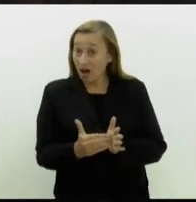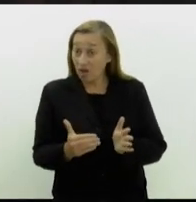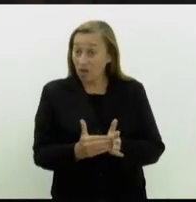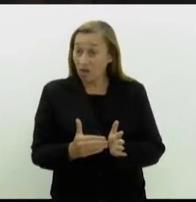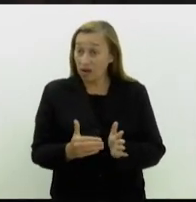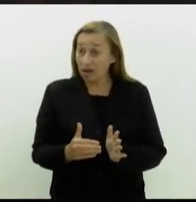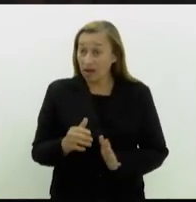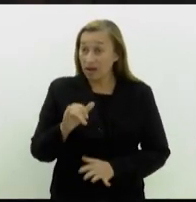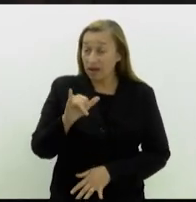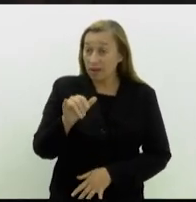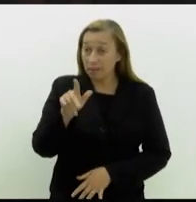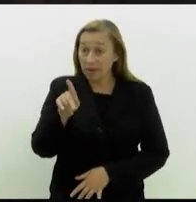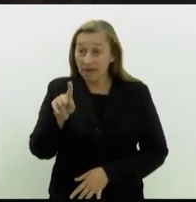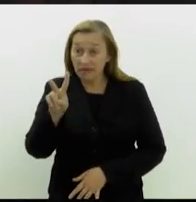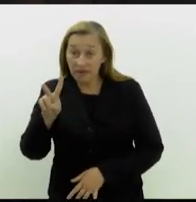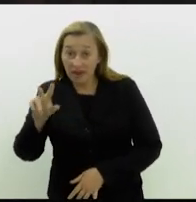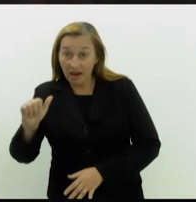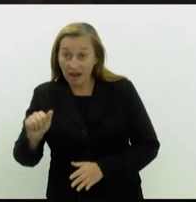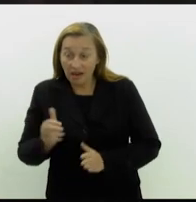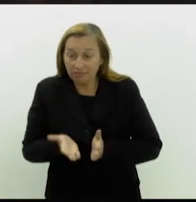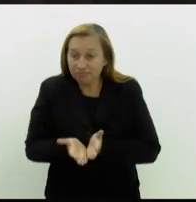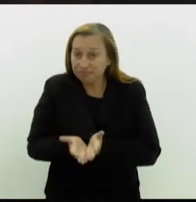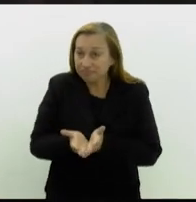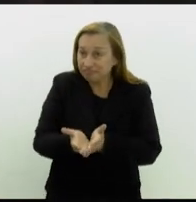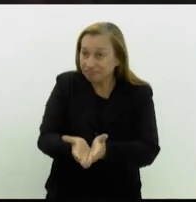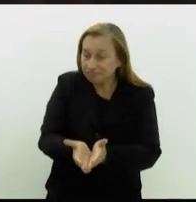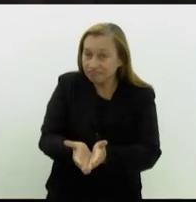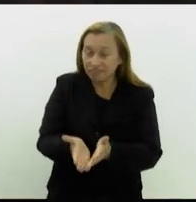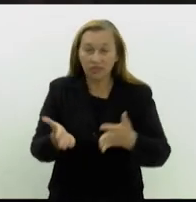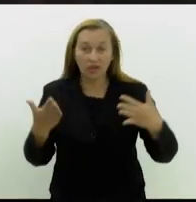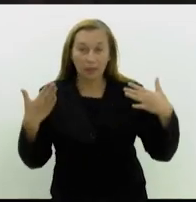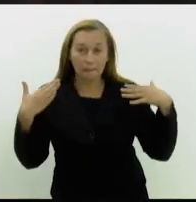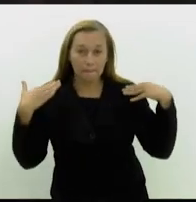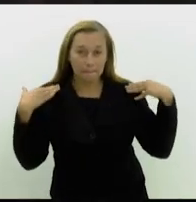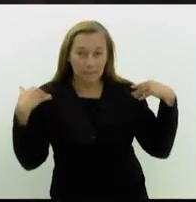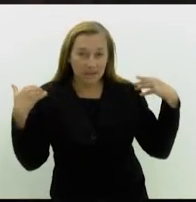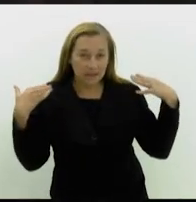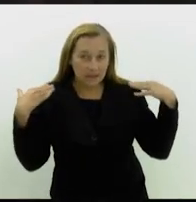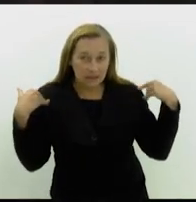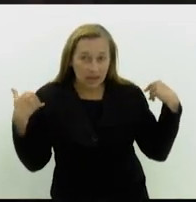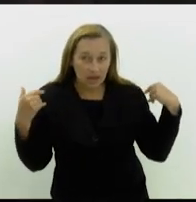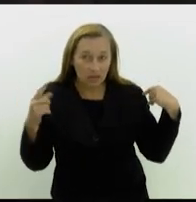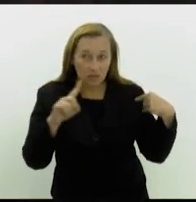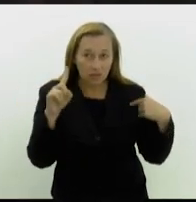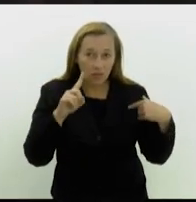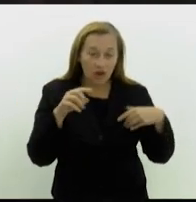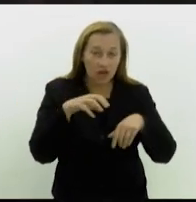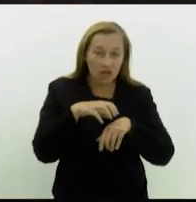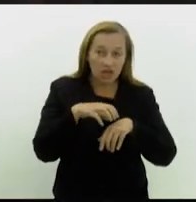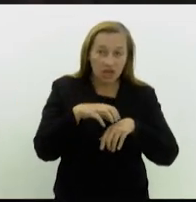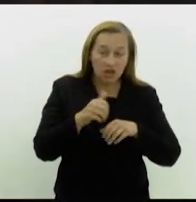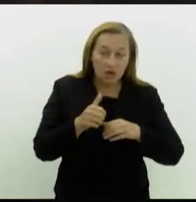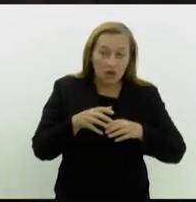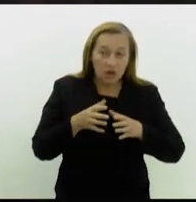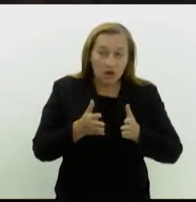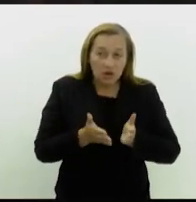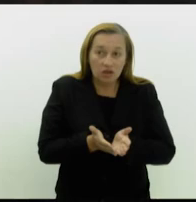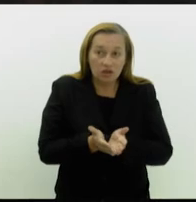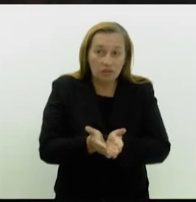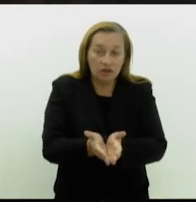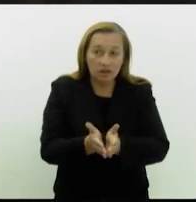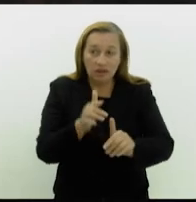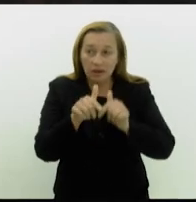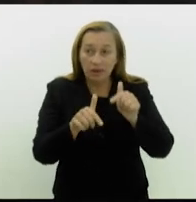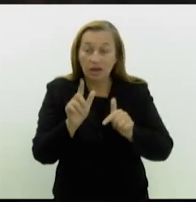embarcações de passeio não é de de de transporte de passageiro não e